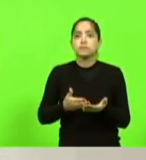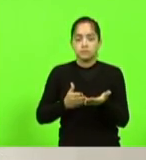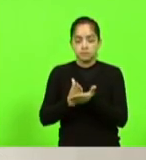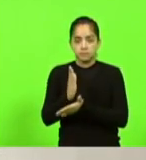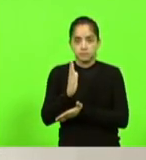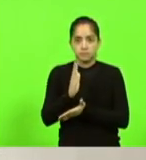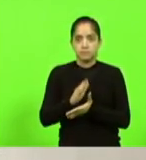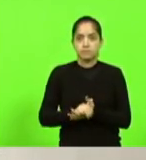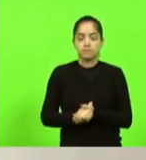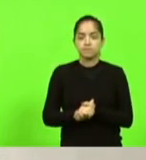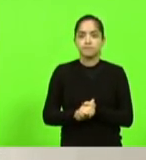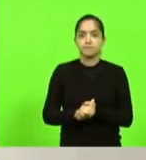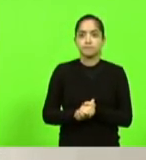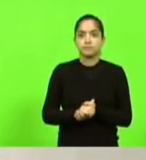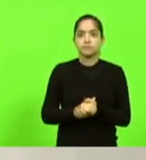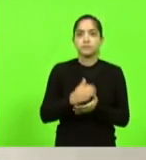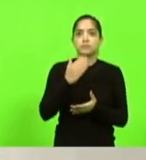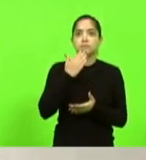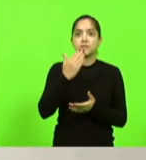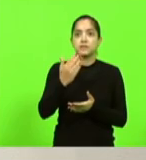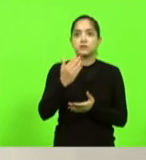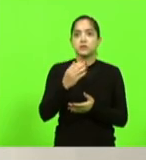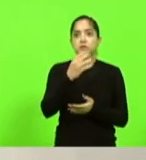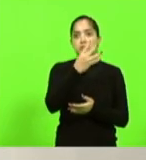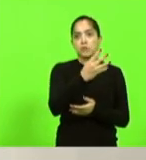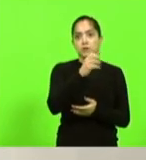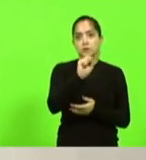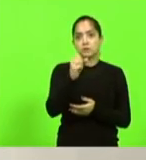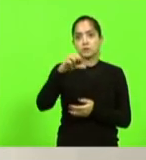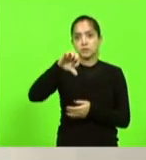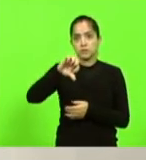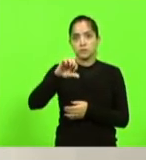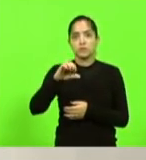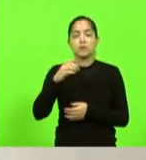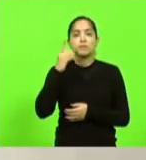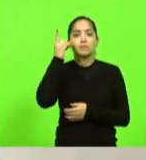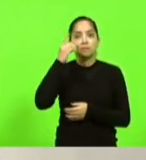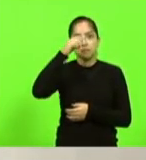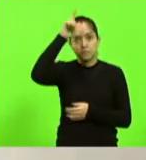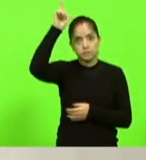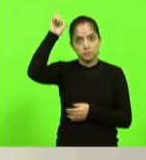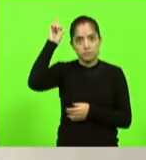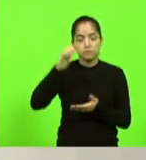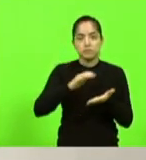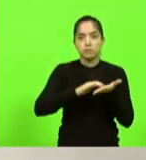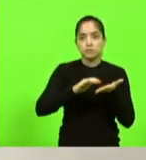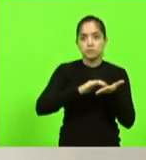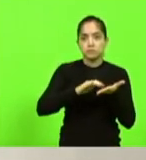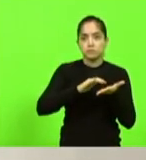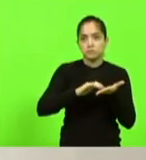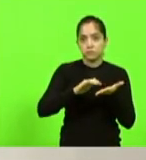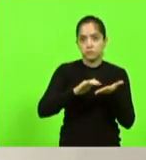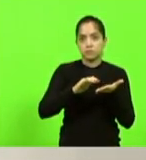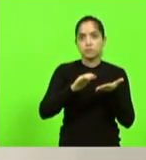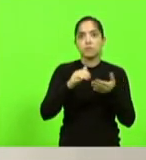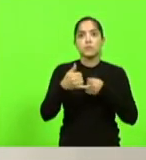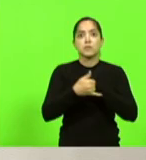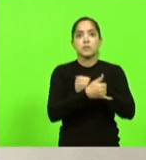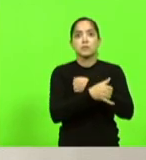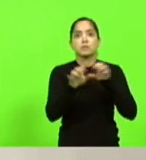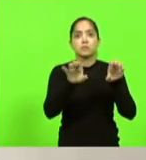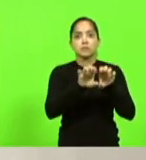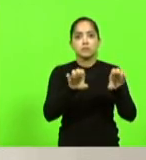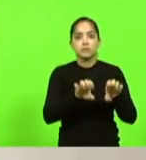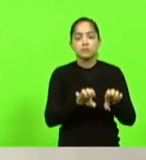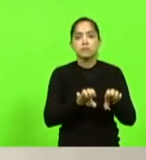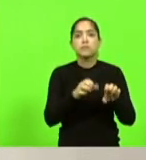Aprovado. Pedido de informação, número 489, deputado Sargento Lima, solicitando ao secretário de Estado de Infraestrutura e